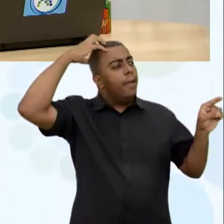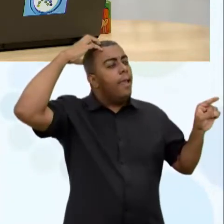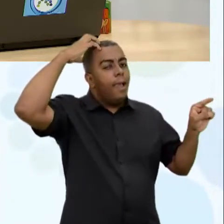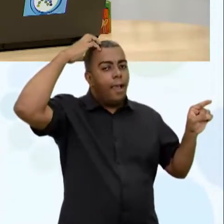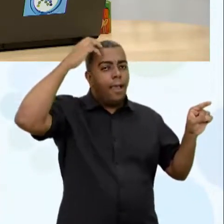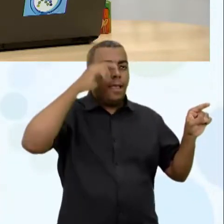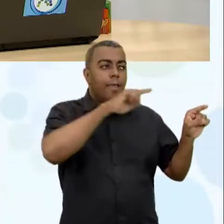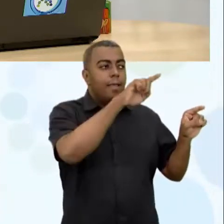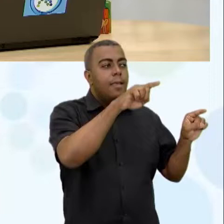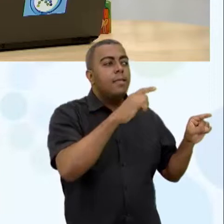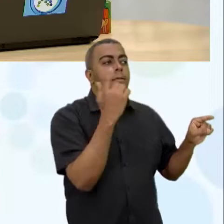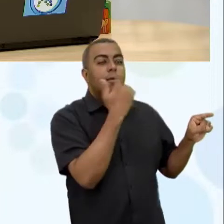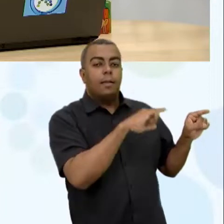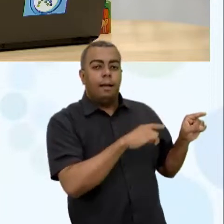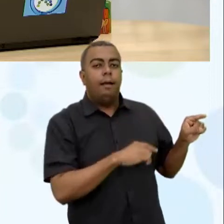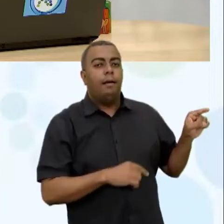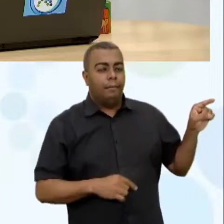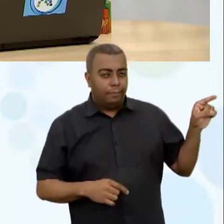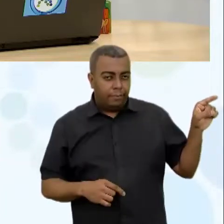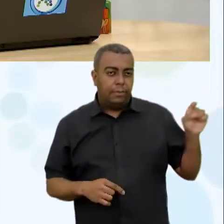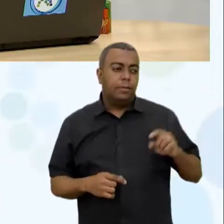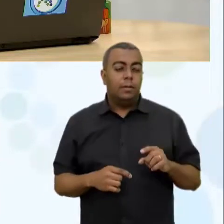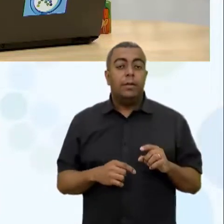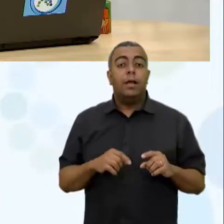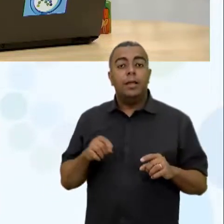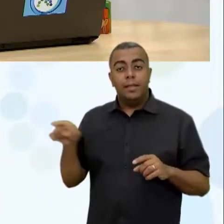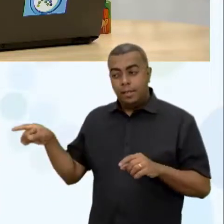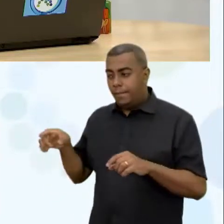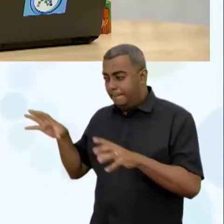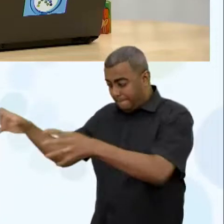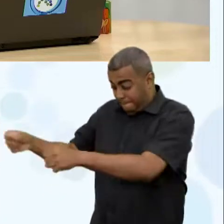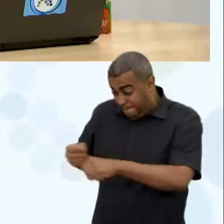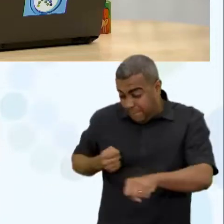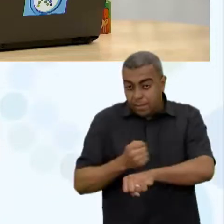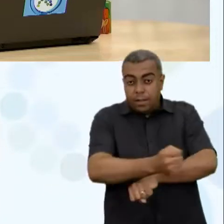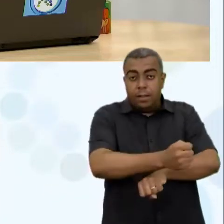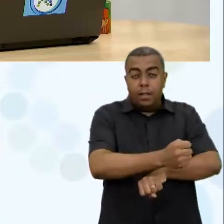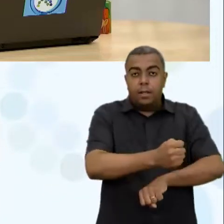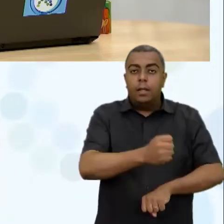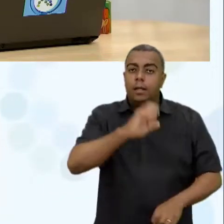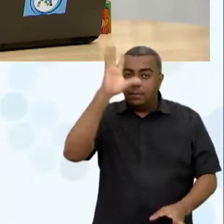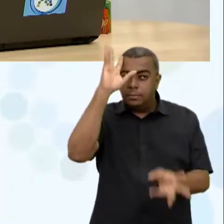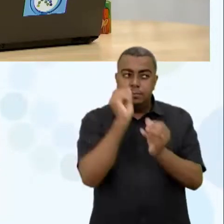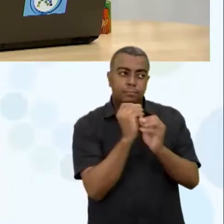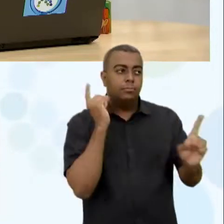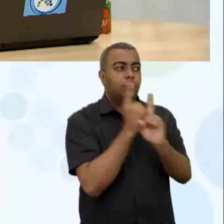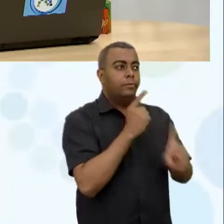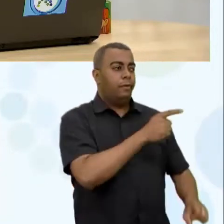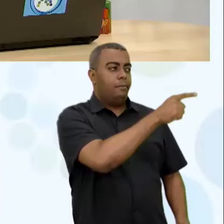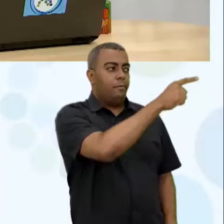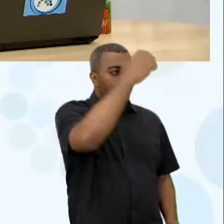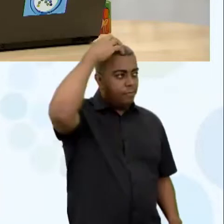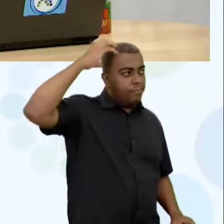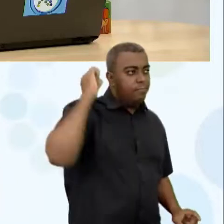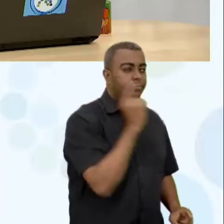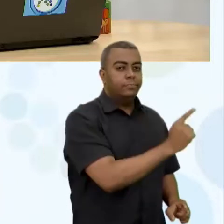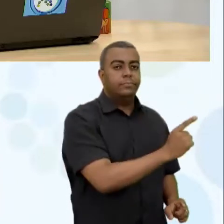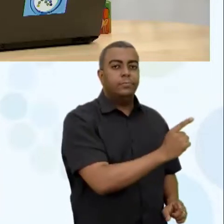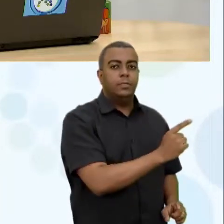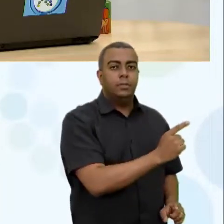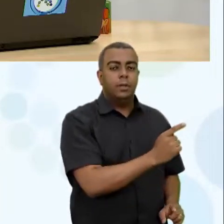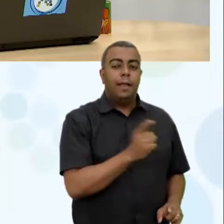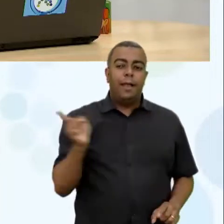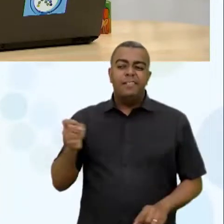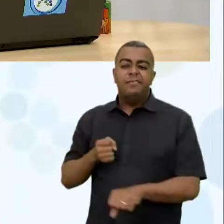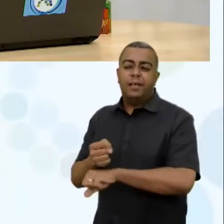beneficiando. Então, quando a gente fala escravizado, a gente também vai apontar para quem fez isso. E se a gente coloca escravo, dá a impressão de que a coisa aconteceu